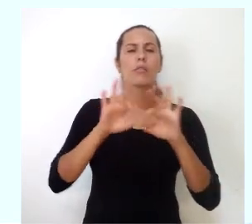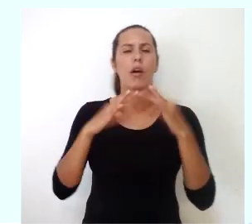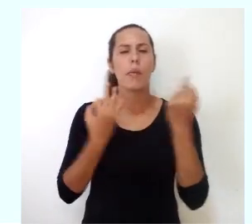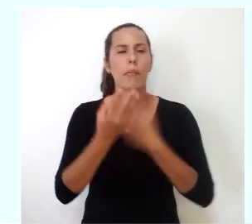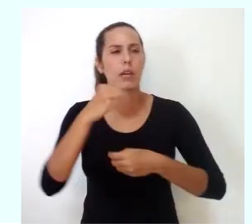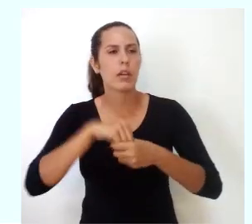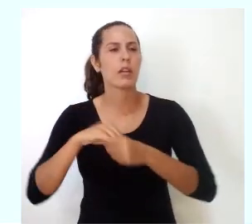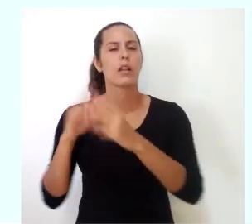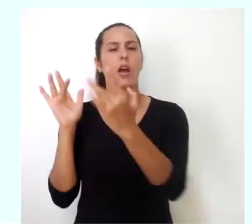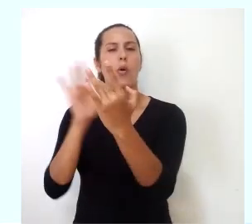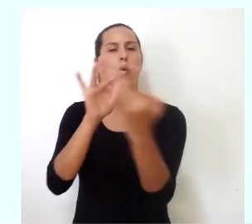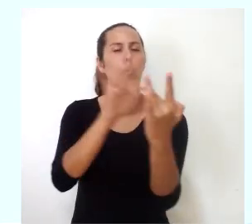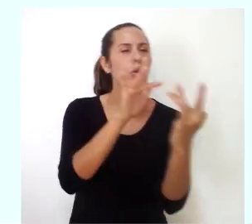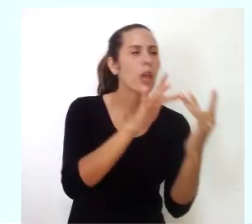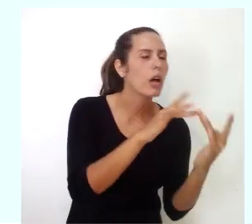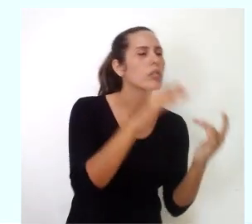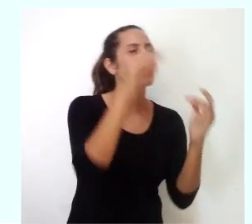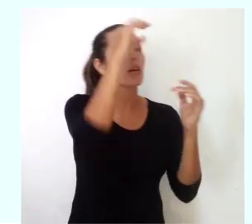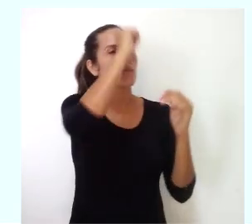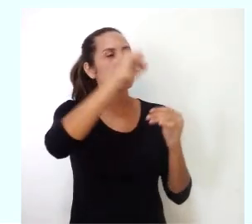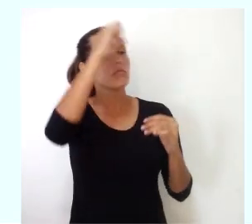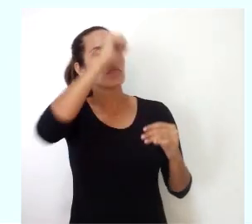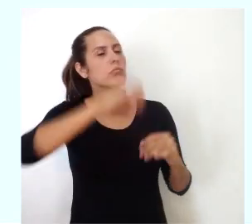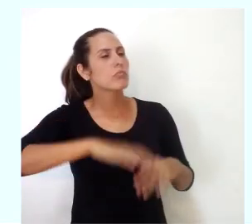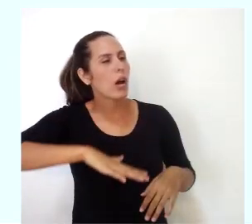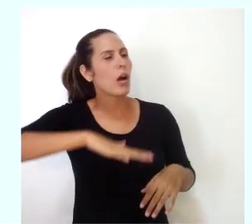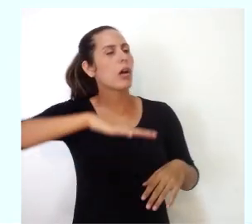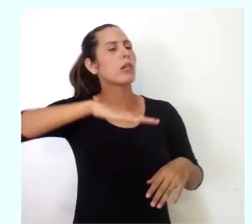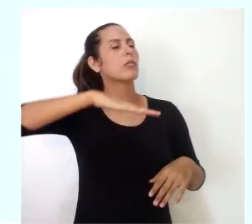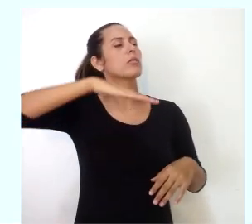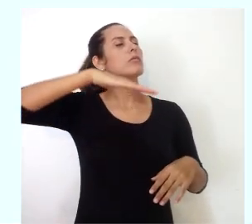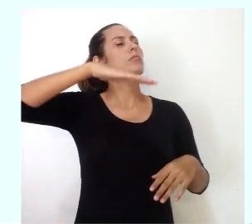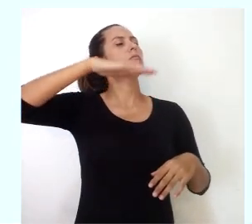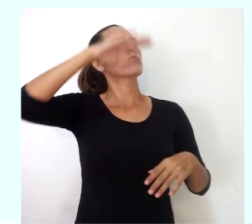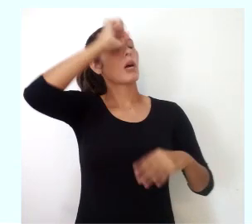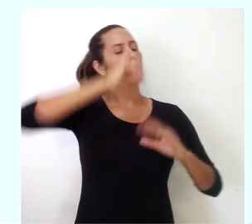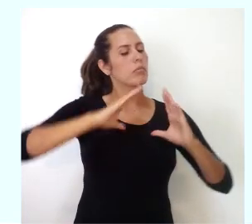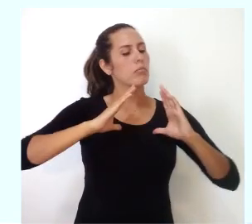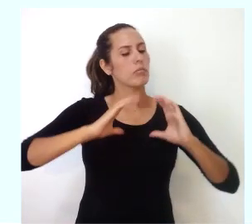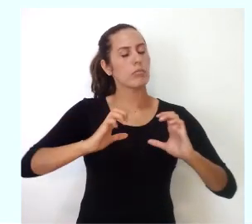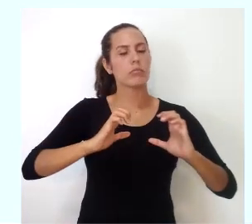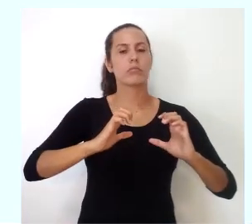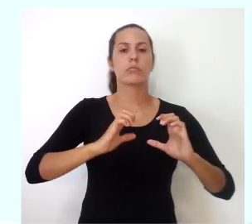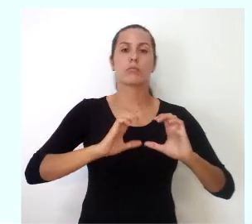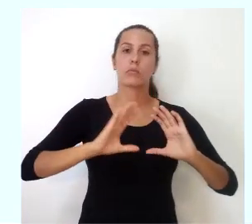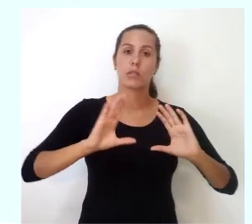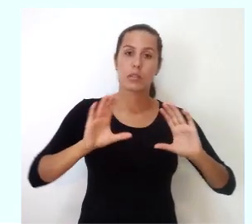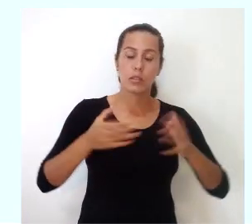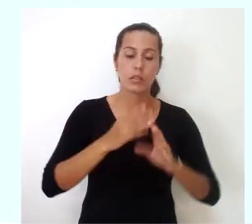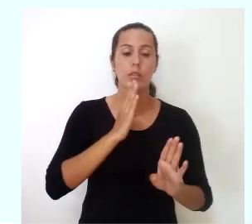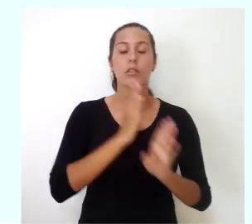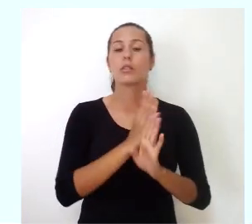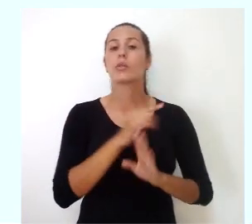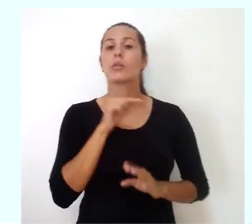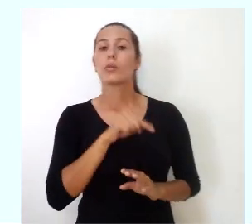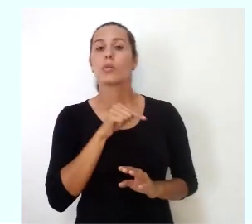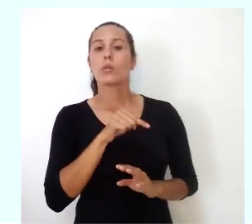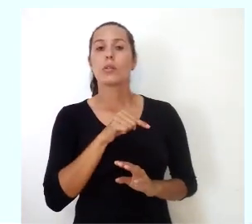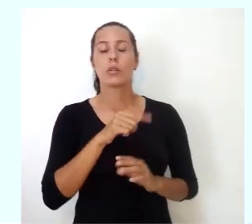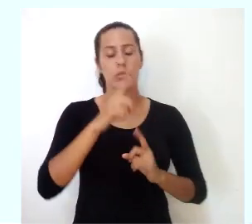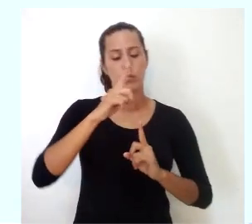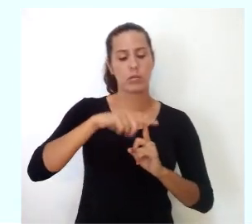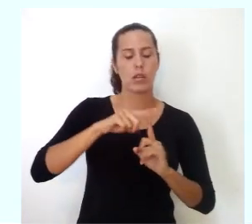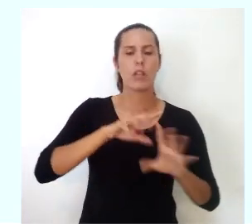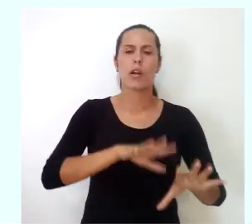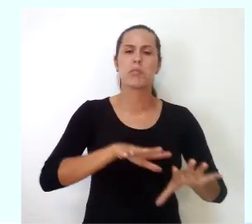a questão da tradição religiosa, nós encontramos o quê? A sua conduta religiosa, certo? Ele vai